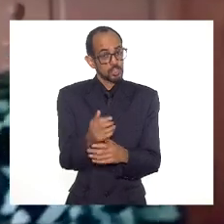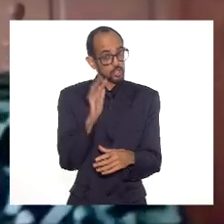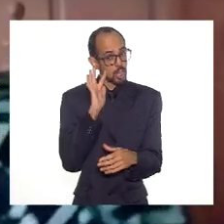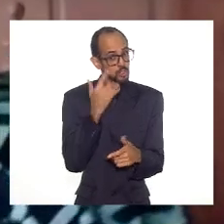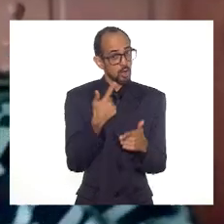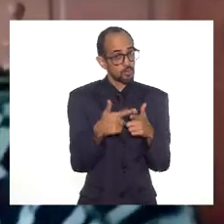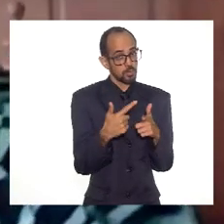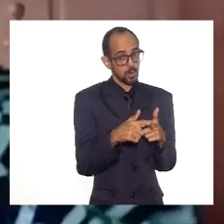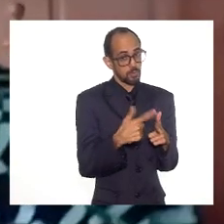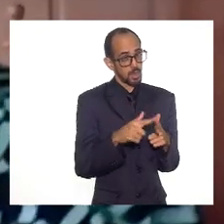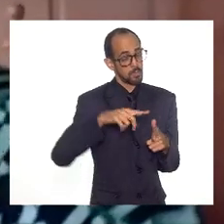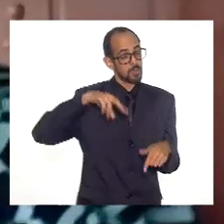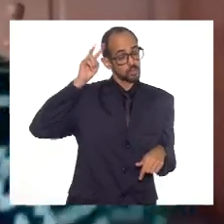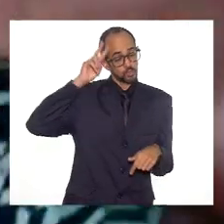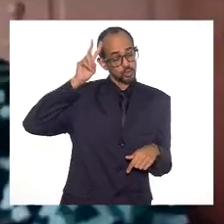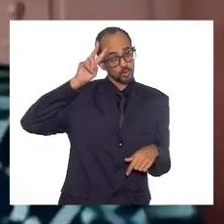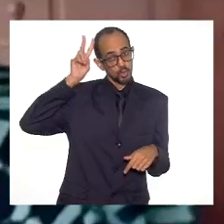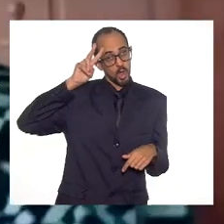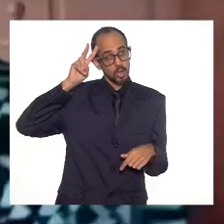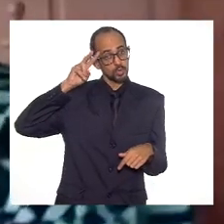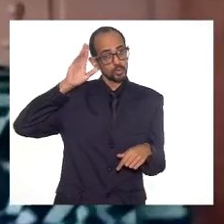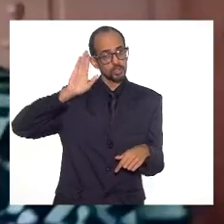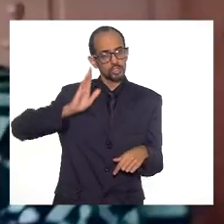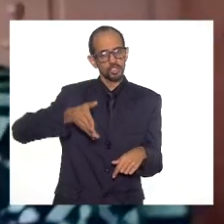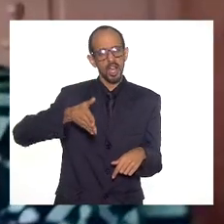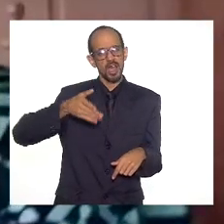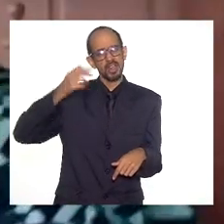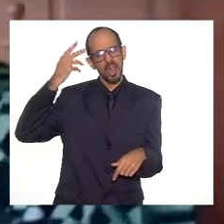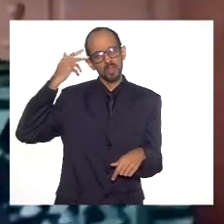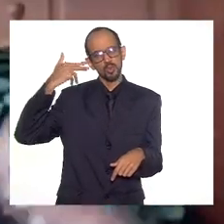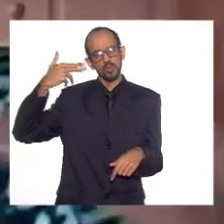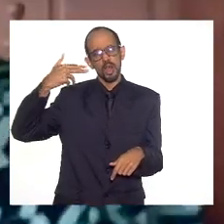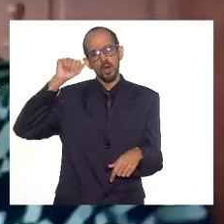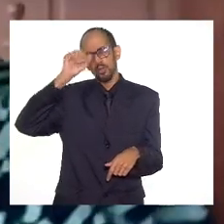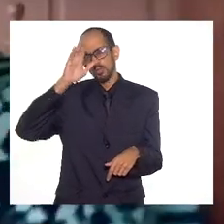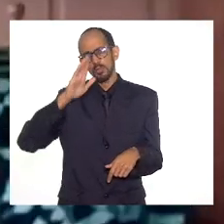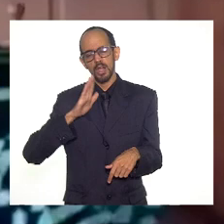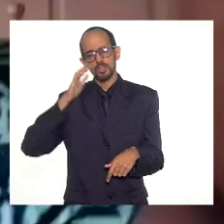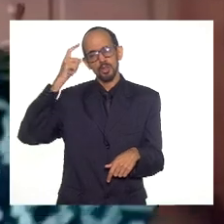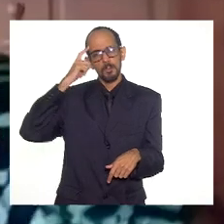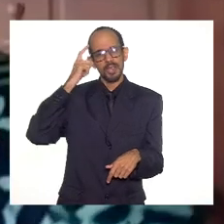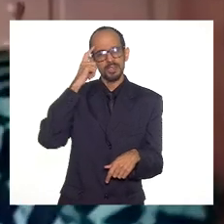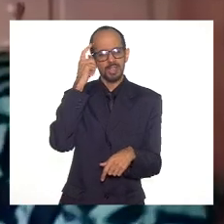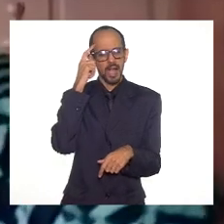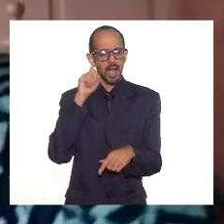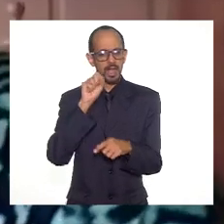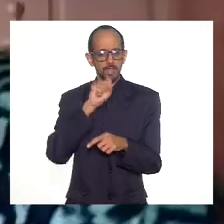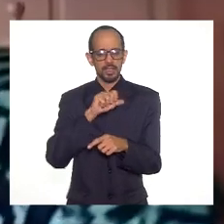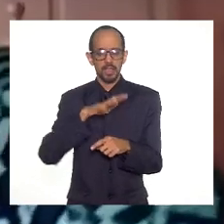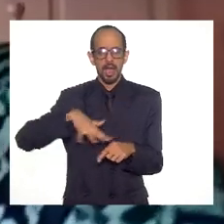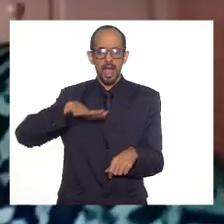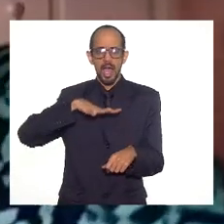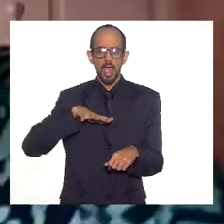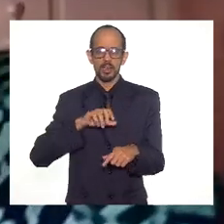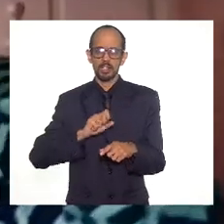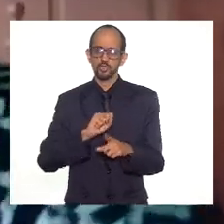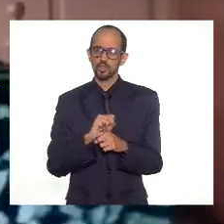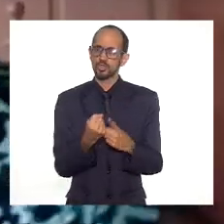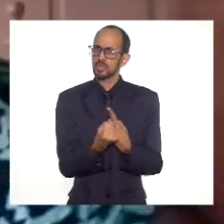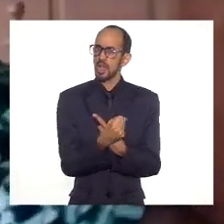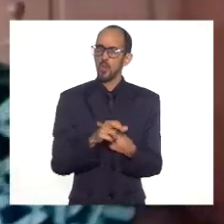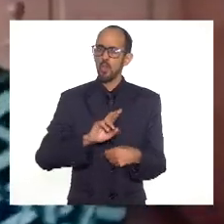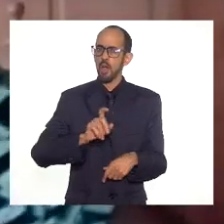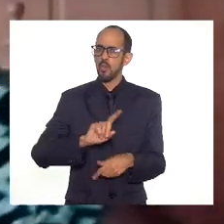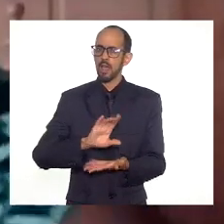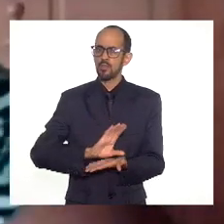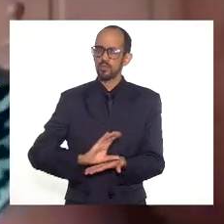se naturalizou no Brasil e no estado do Rio de Janeiro, achar que a área social não é investimento e